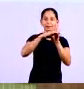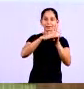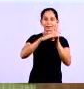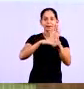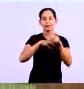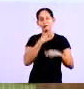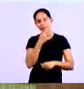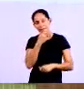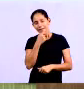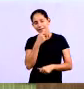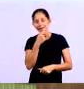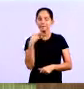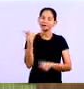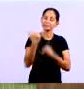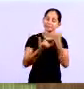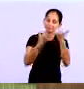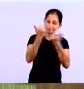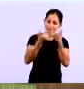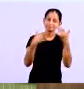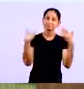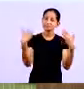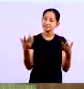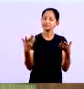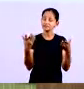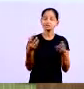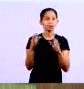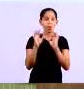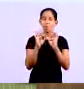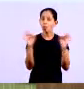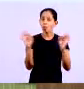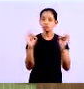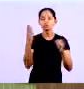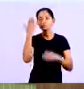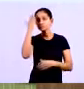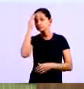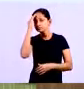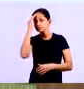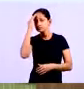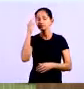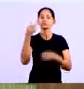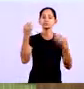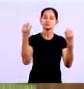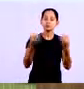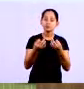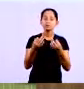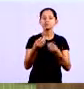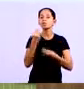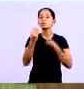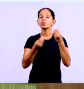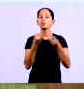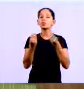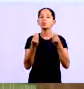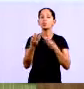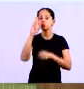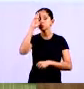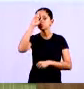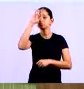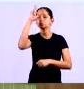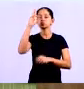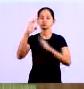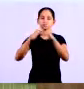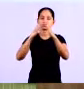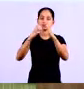Franklin, né? Ele está brincando assim. E foi bem retratada mesmo, uma visão uma visão ampla assim,